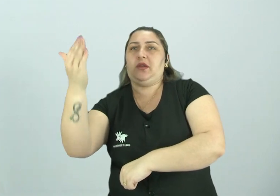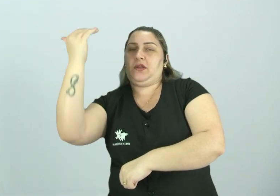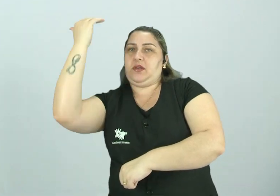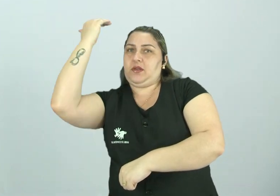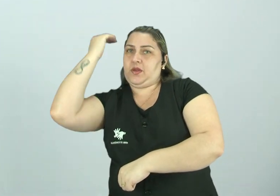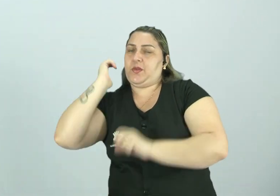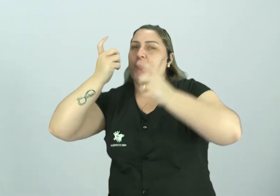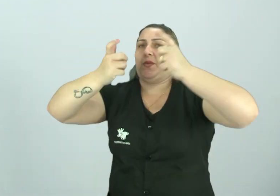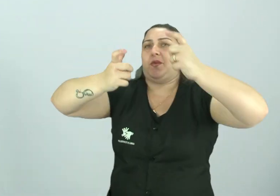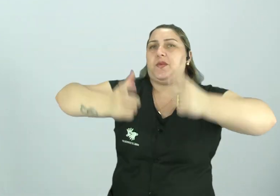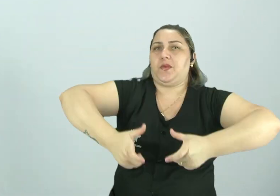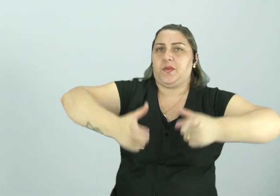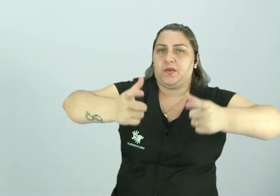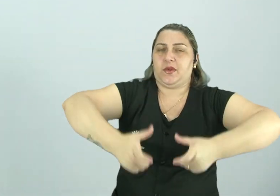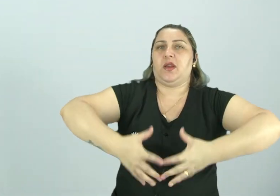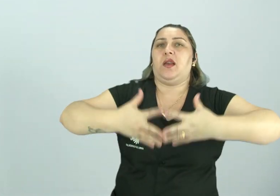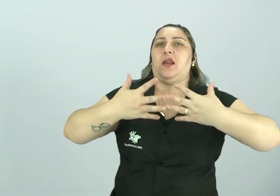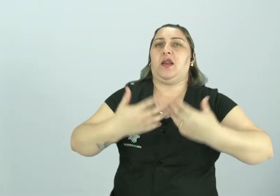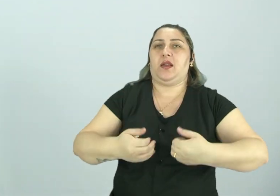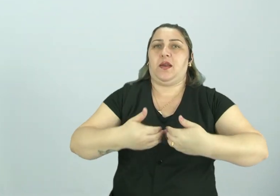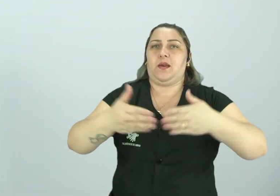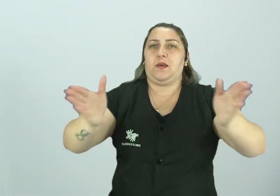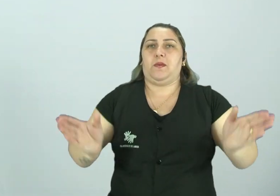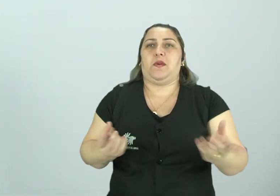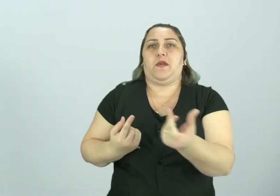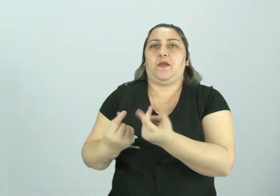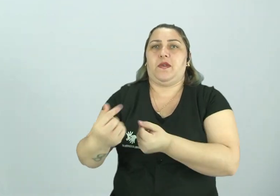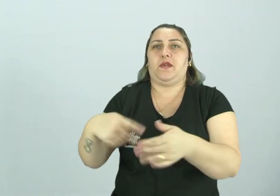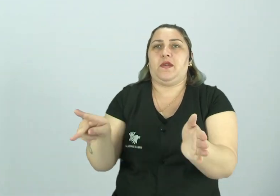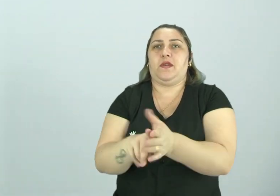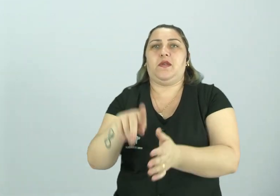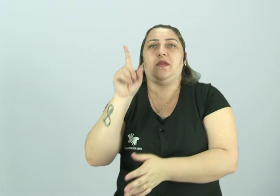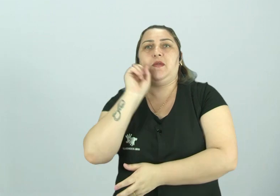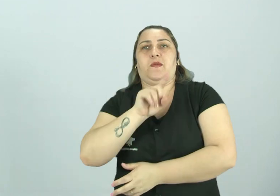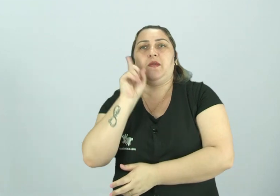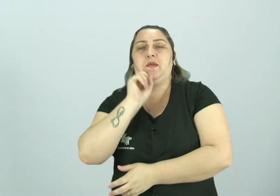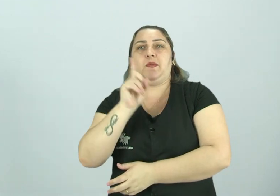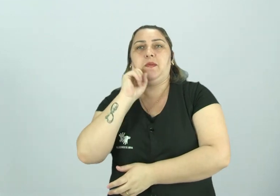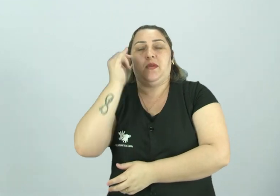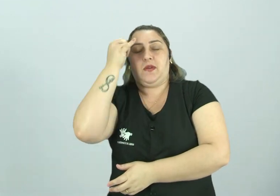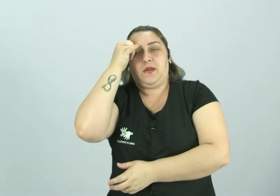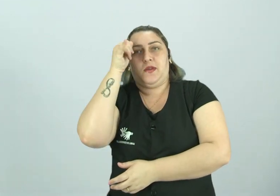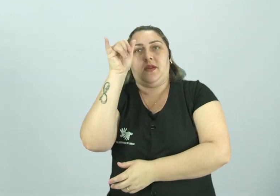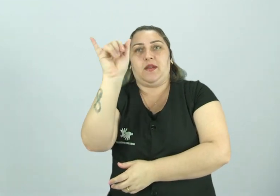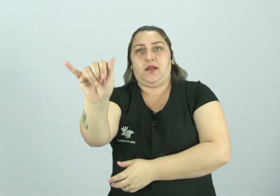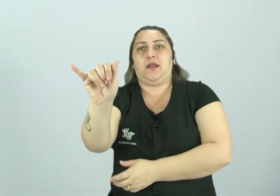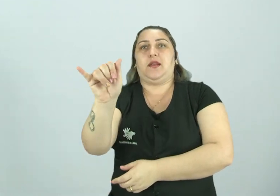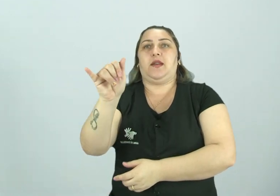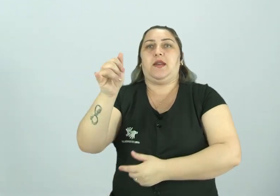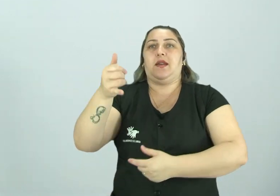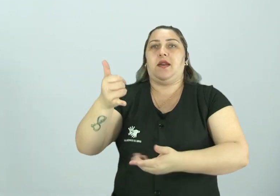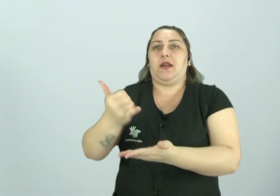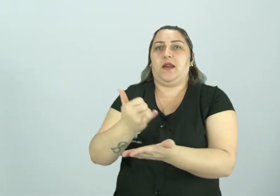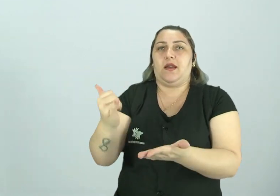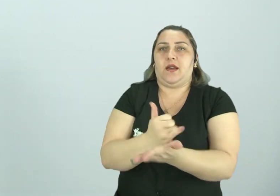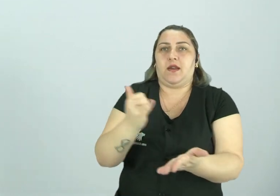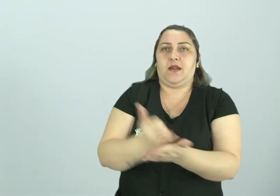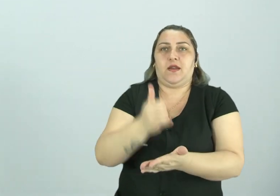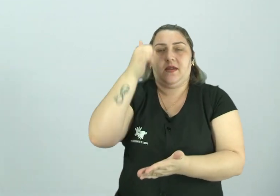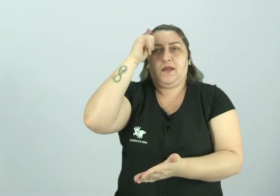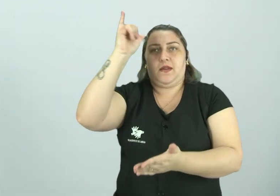um local que tem recebido aporte financeiro dos Estados Unidos, seja para o combate às drogas, seja para combate